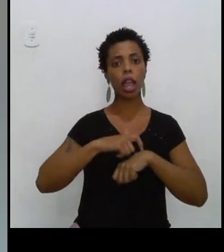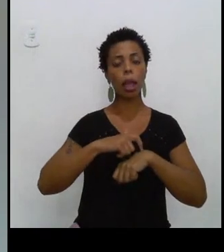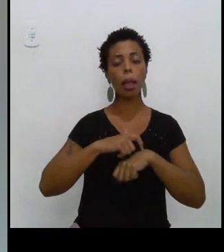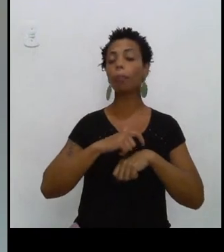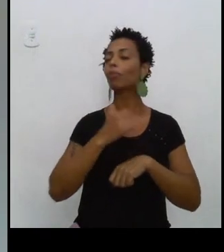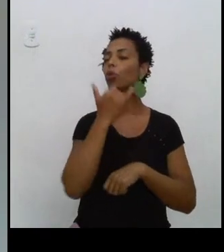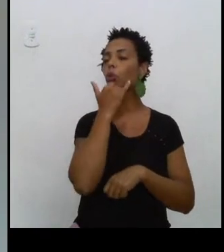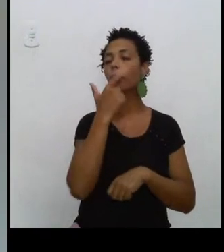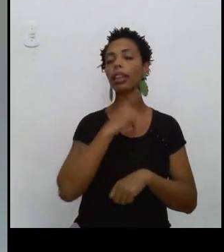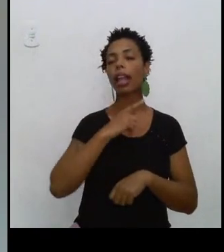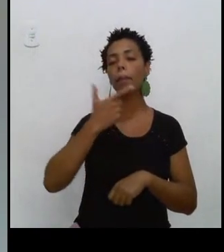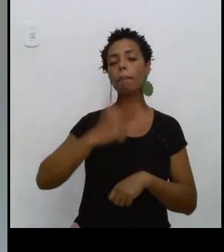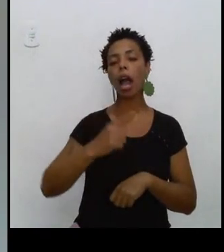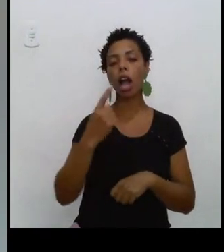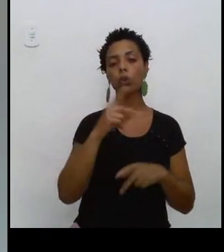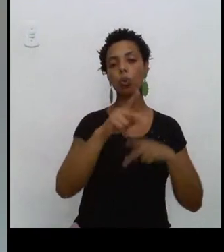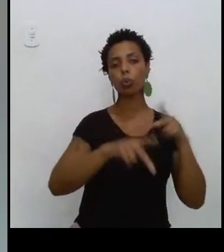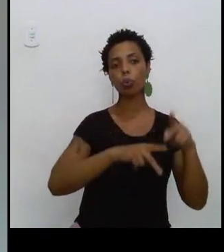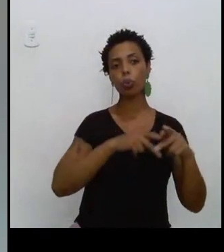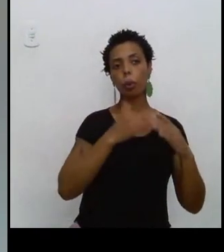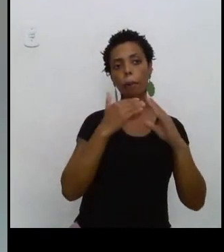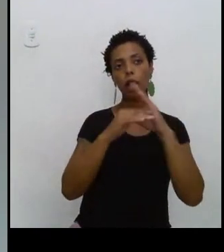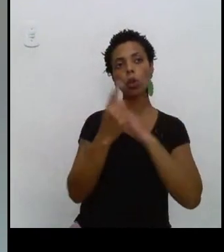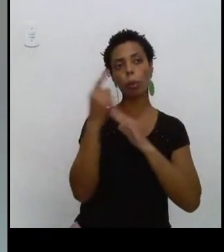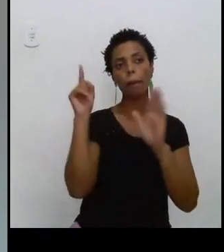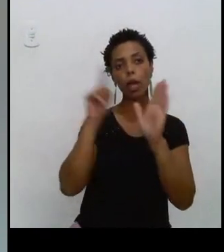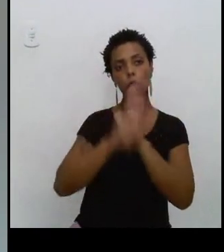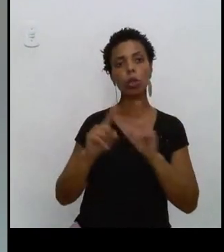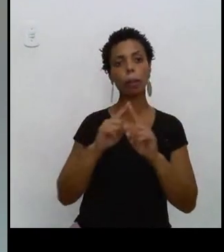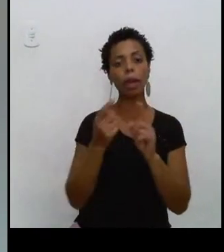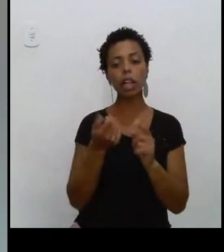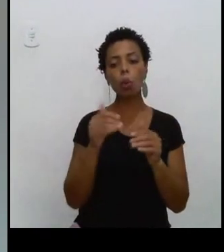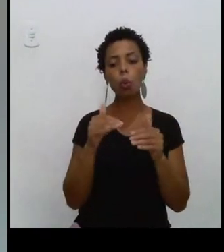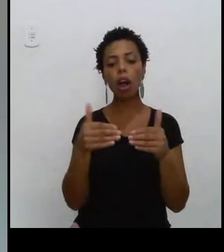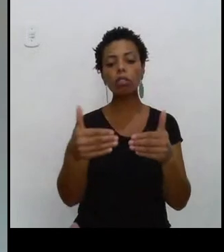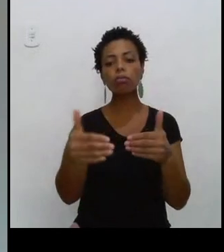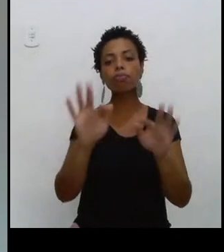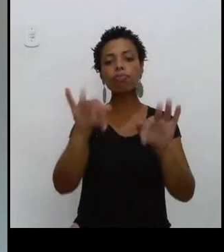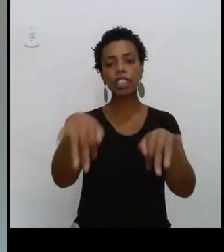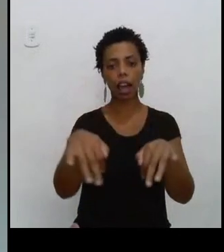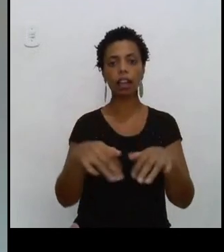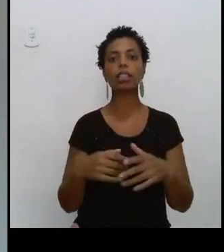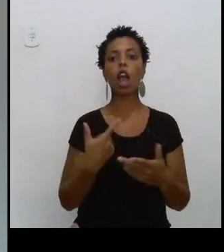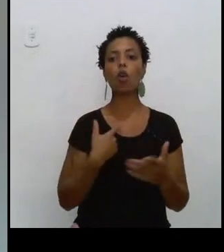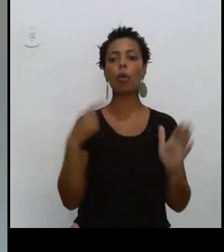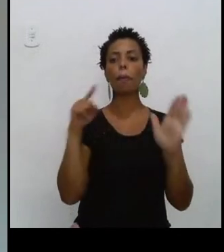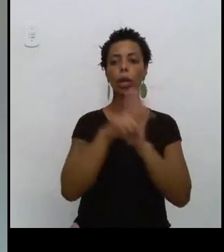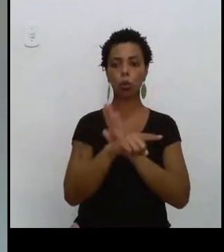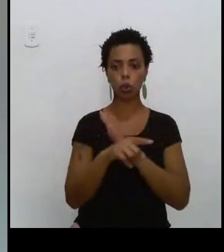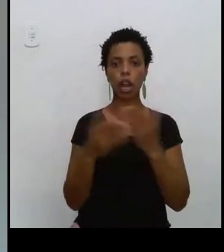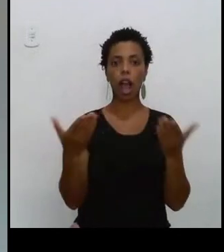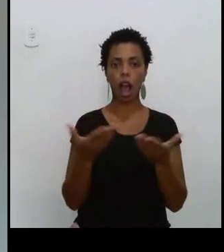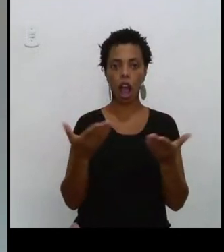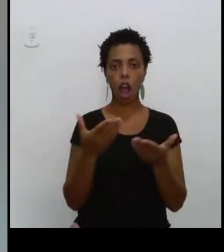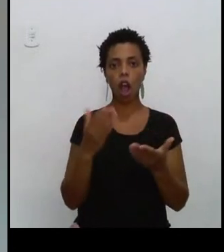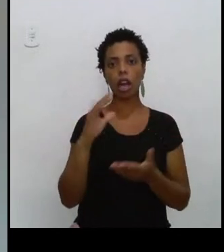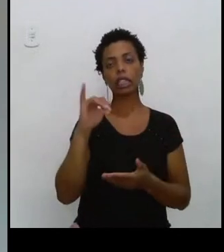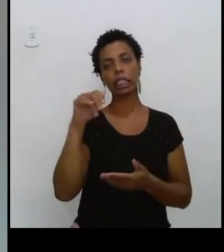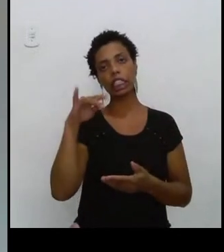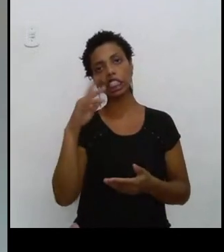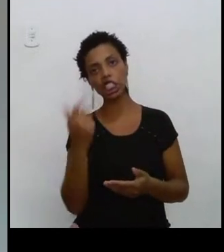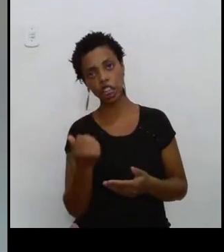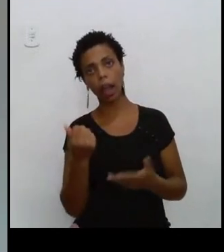pergunta do público já tá quase caminhadas no final eu vou fazer essa pergunta se ele te passa palavra